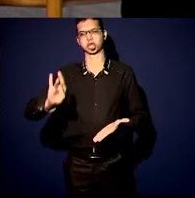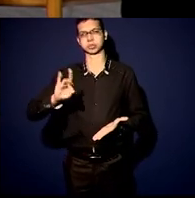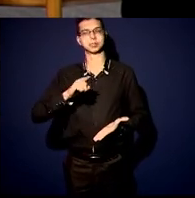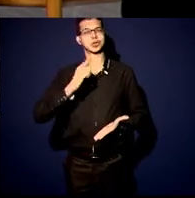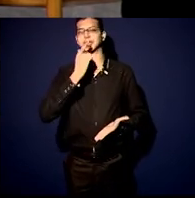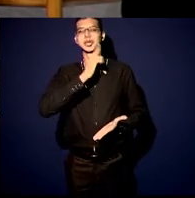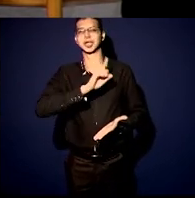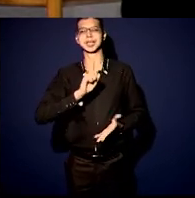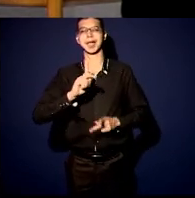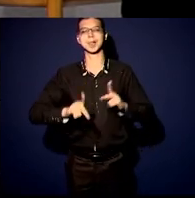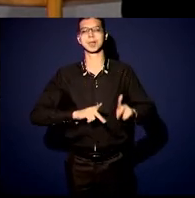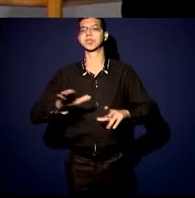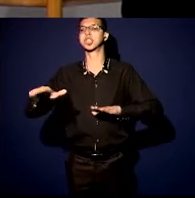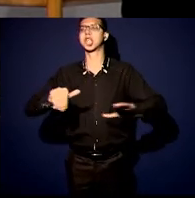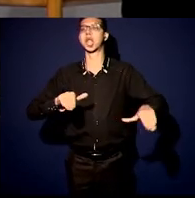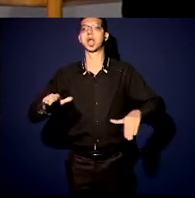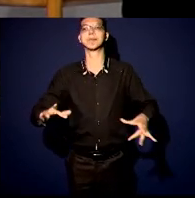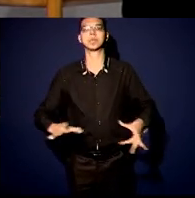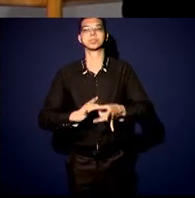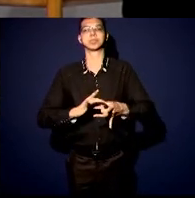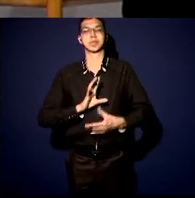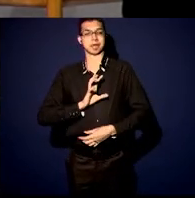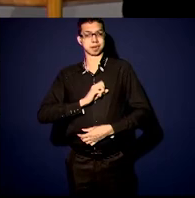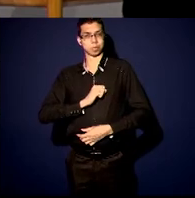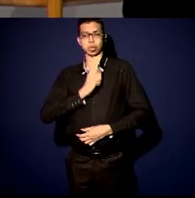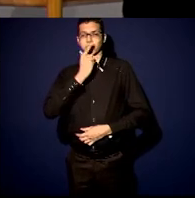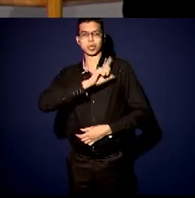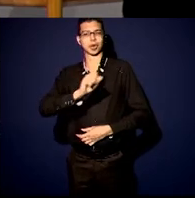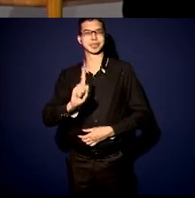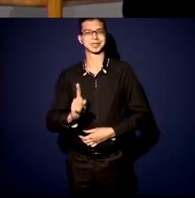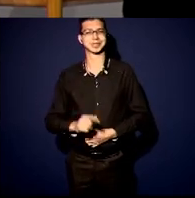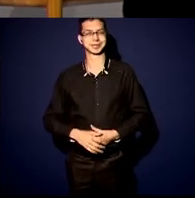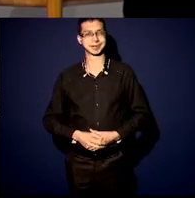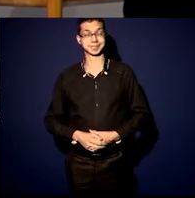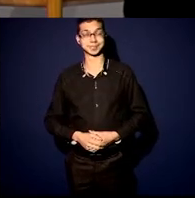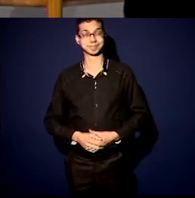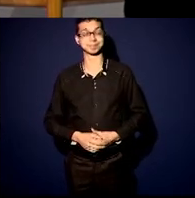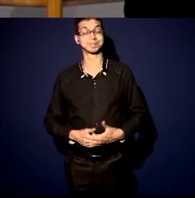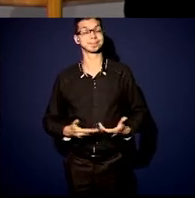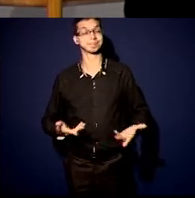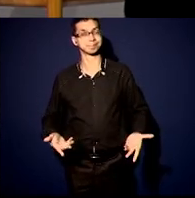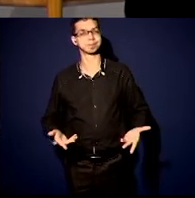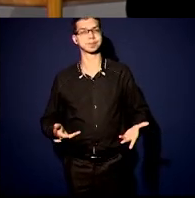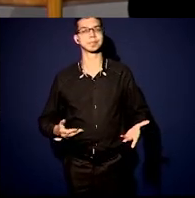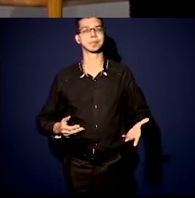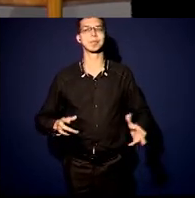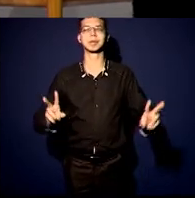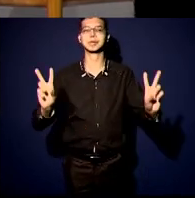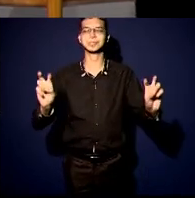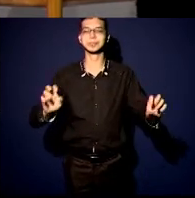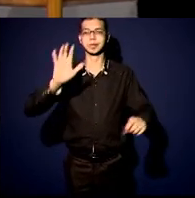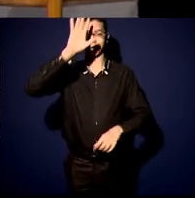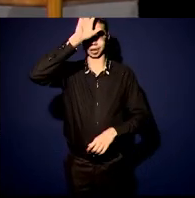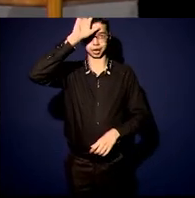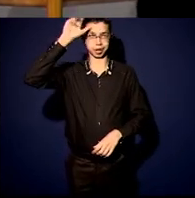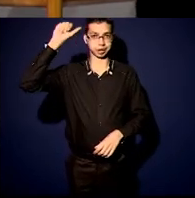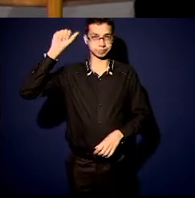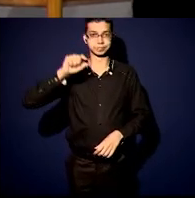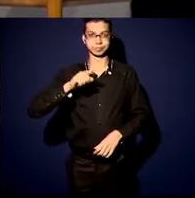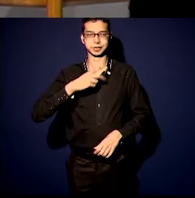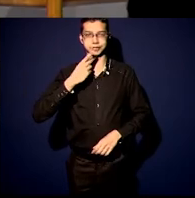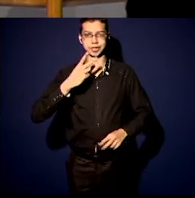reunir povo para amar no caso específico da amazônico e para nós